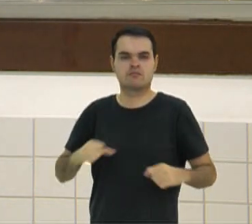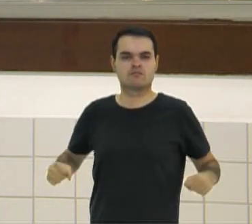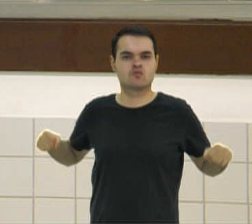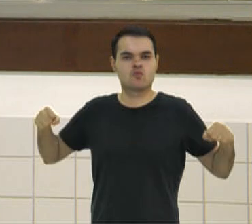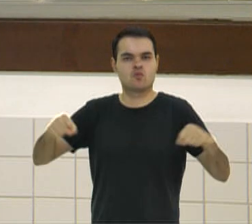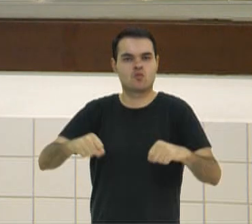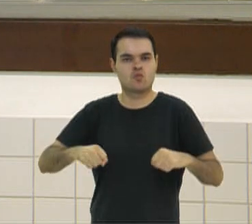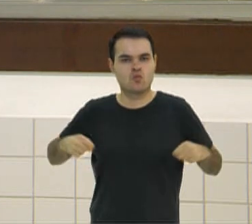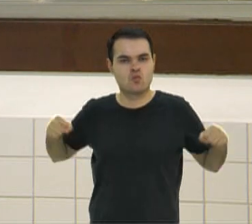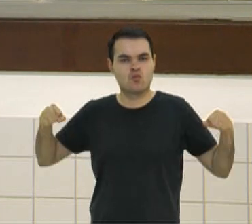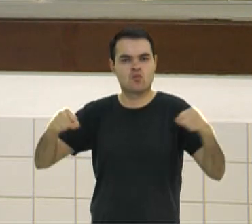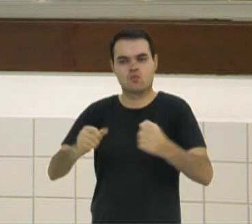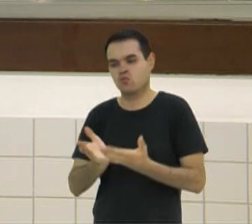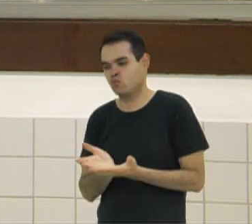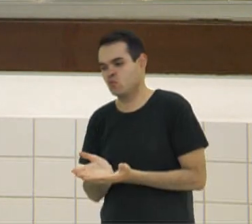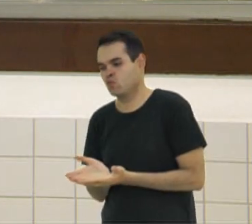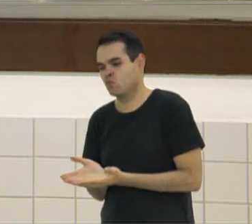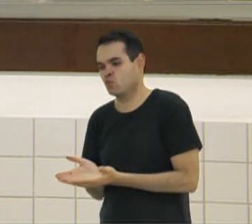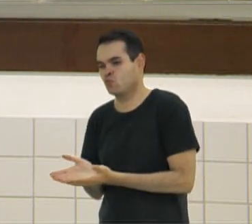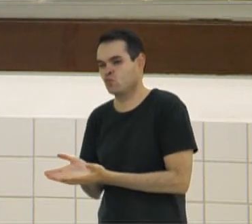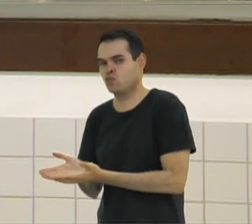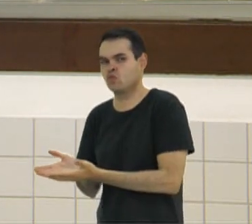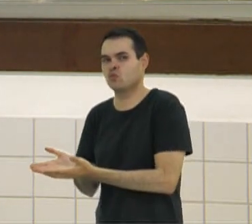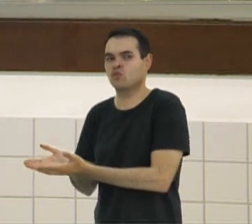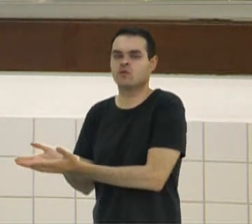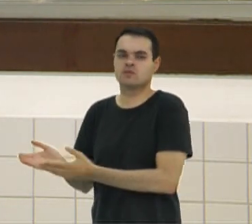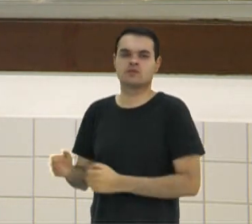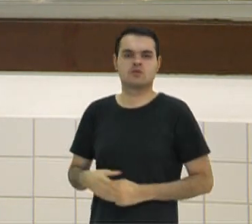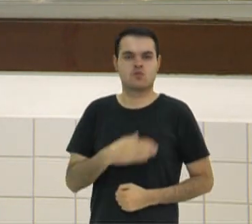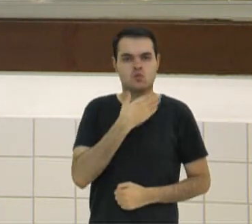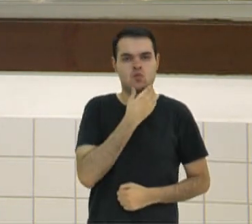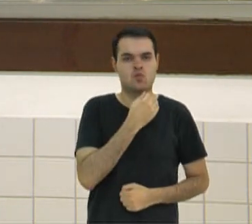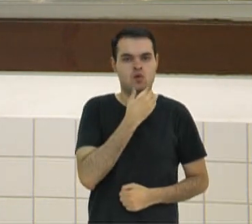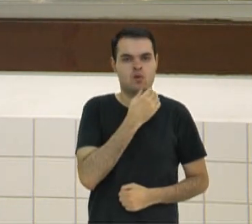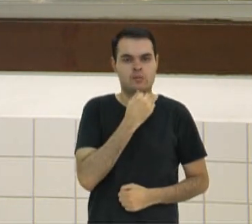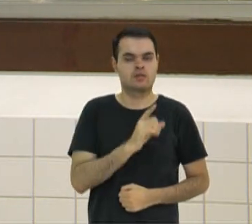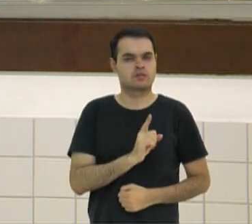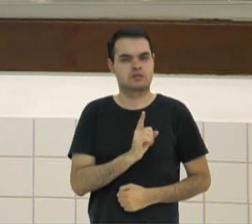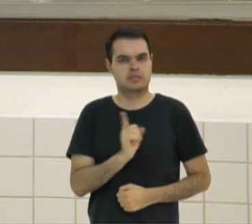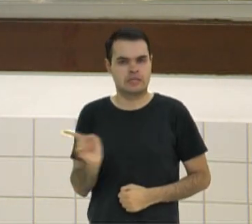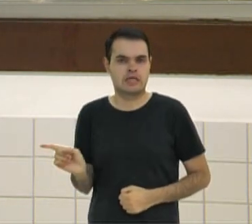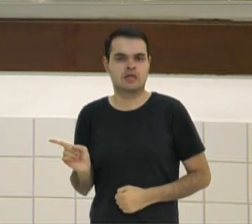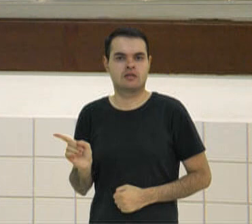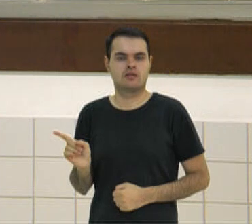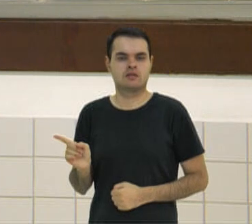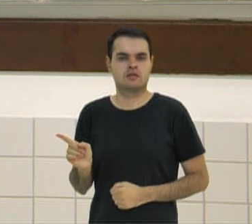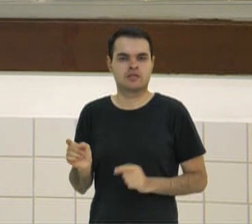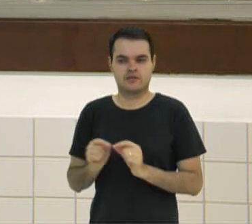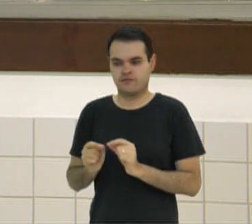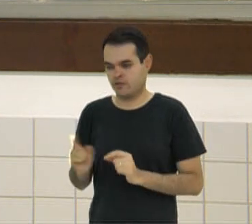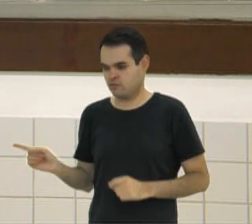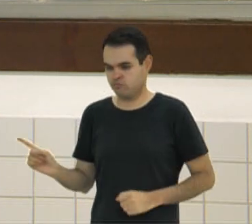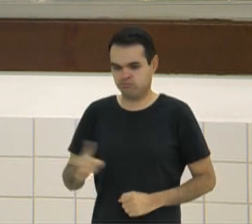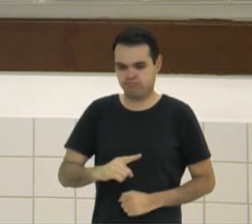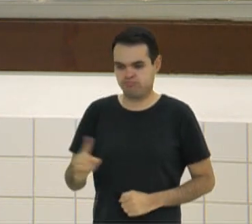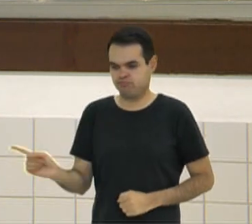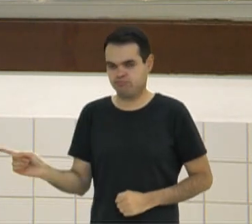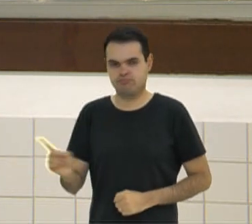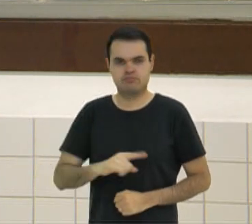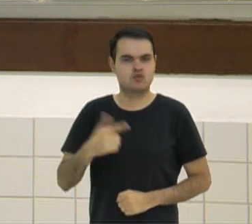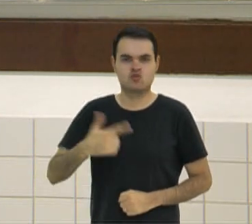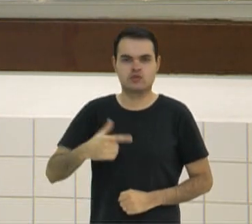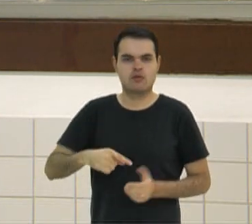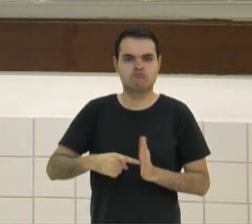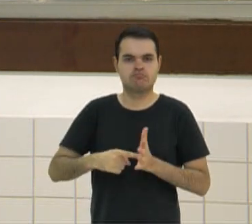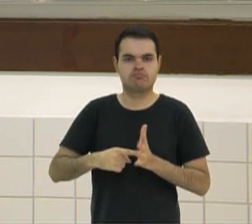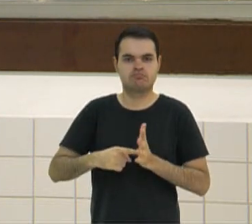de ter a ponte, mas tem gente que gosta de fazer a travessia. E o rapaz lá, o cara que está lá fazendo esse transporte, ele não tem motor, ele está aqui